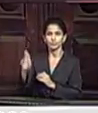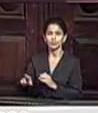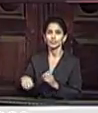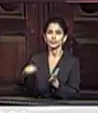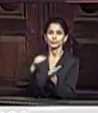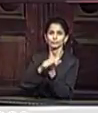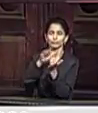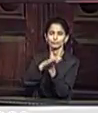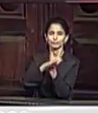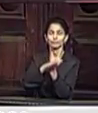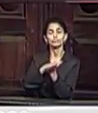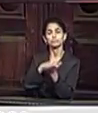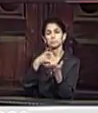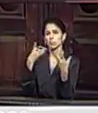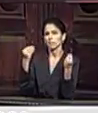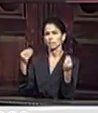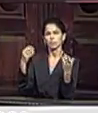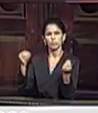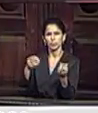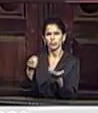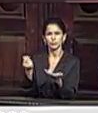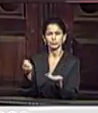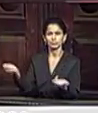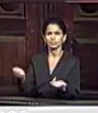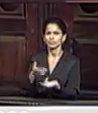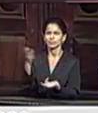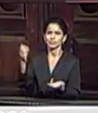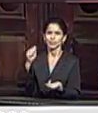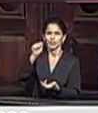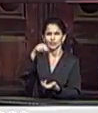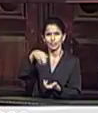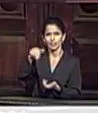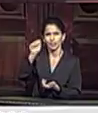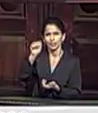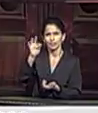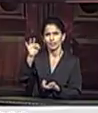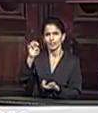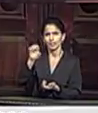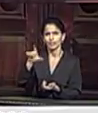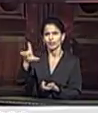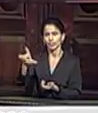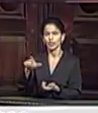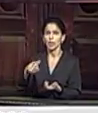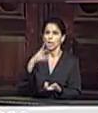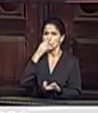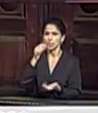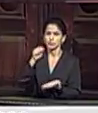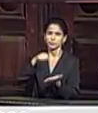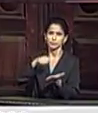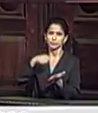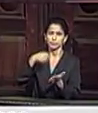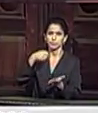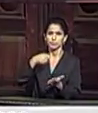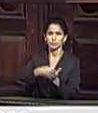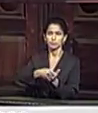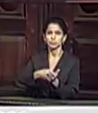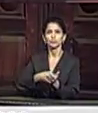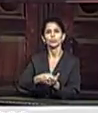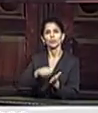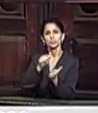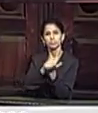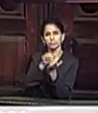E sabe o que vai acontecer? Multa aplicada pela Anatel, mas que ela não paga. Agora o que está sendo discutido é que as